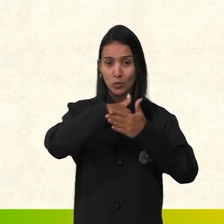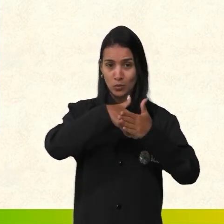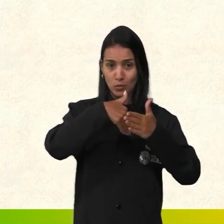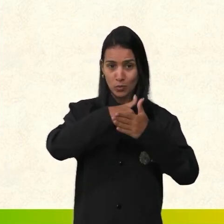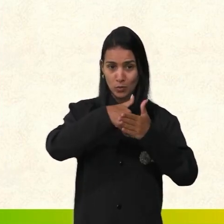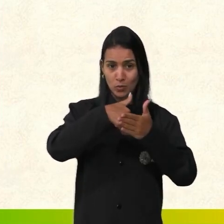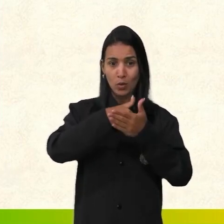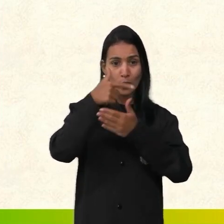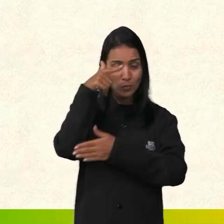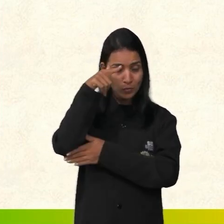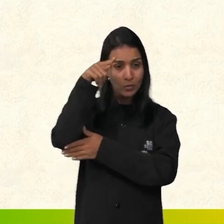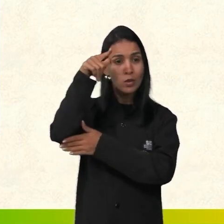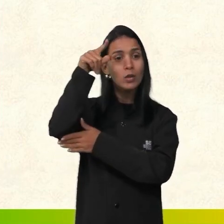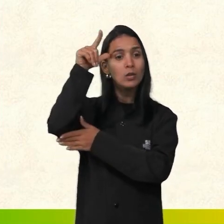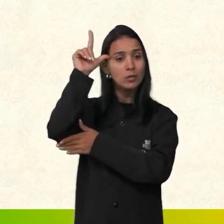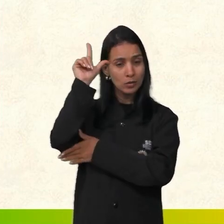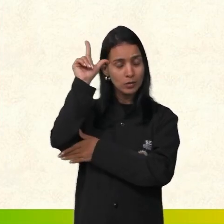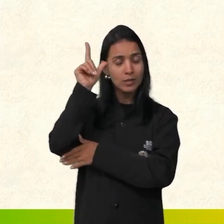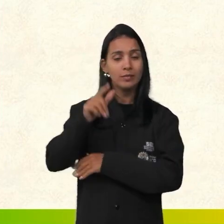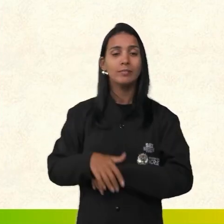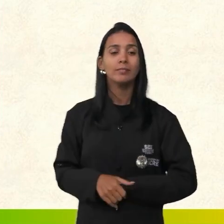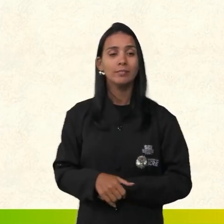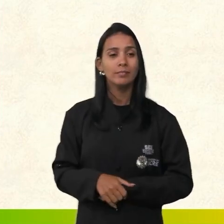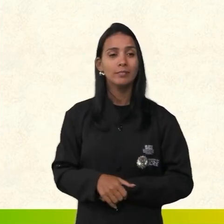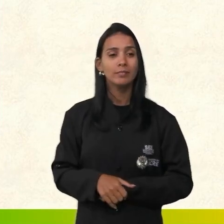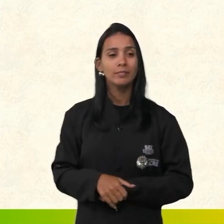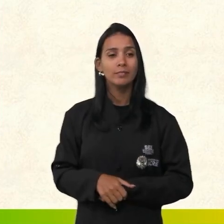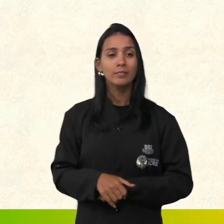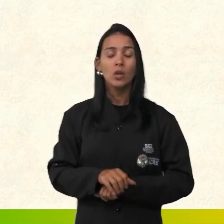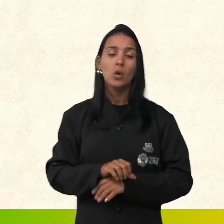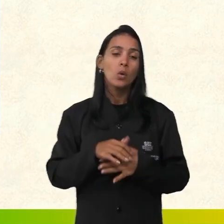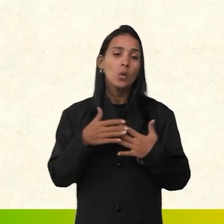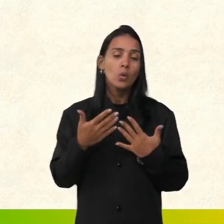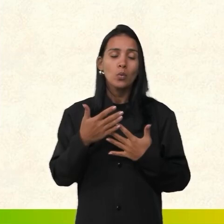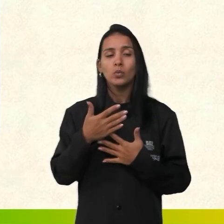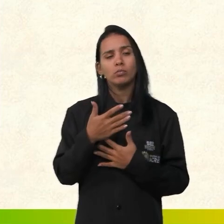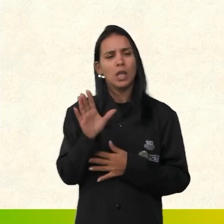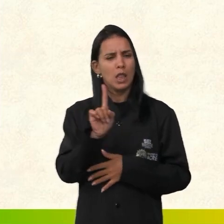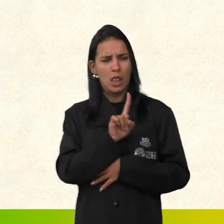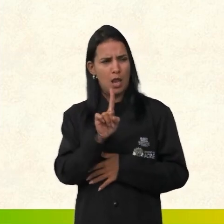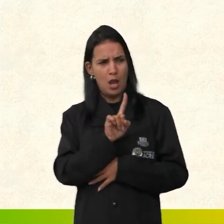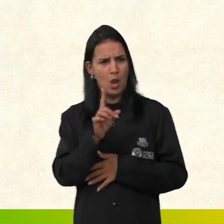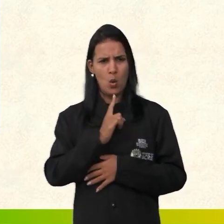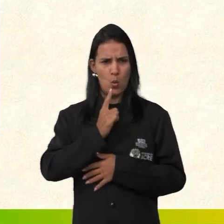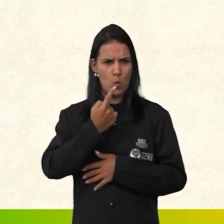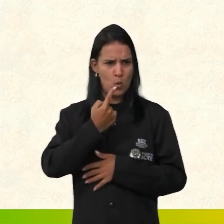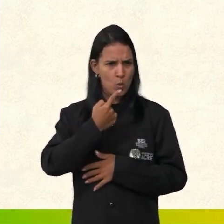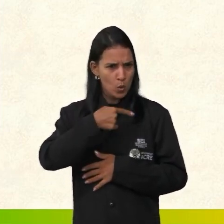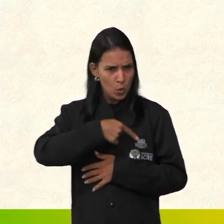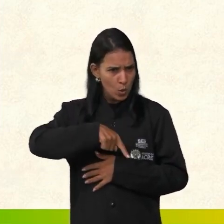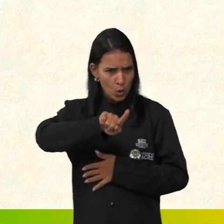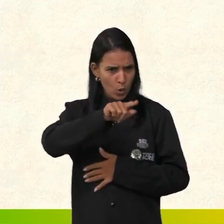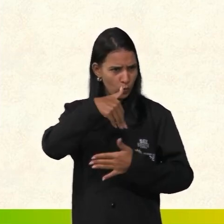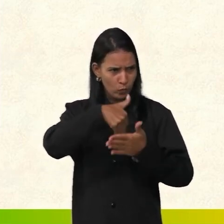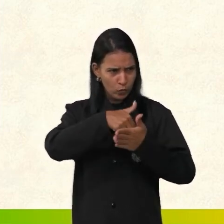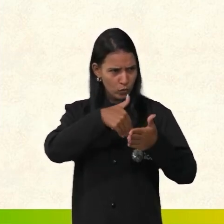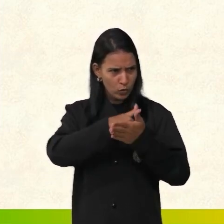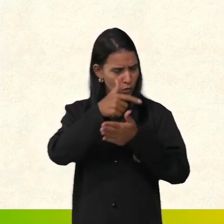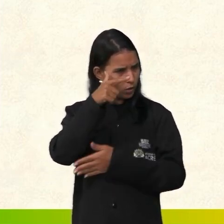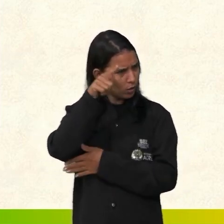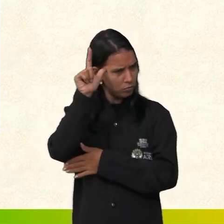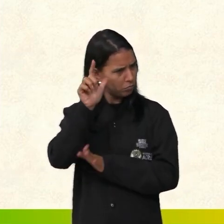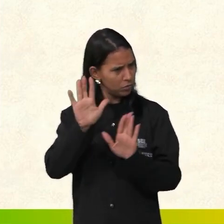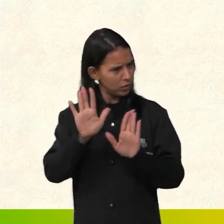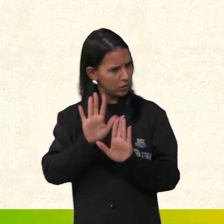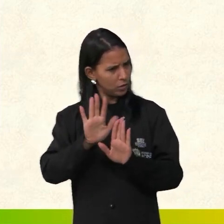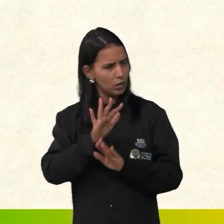joguei futebol ontem. Ou então, não. No, I didn't play soccer yesterday. Não, eu